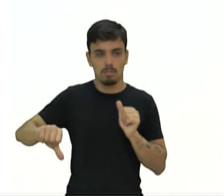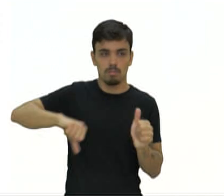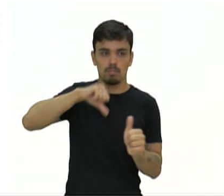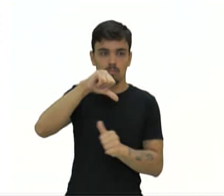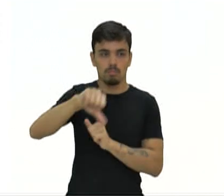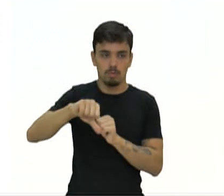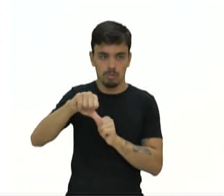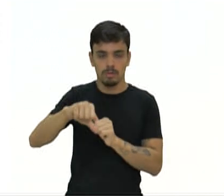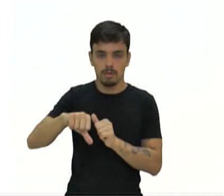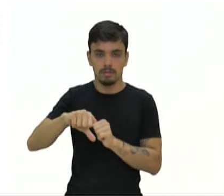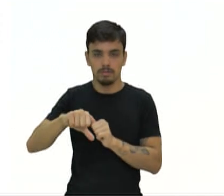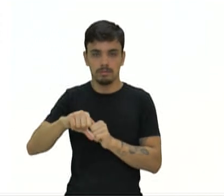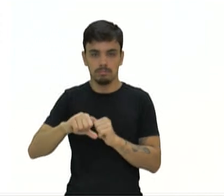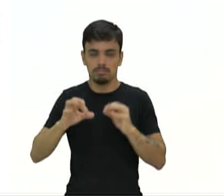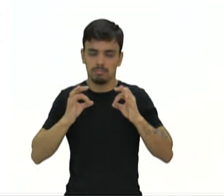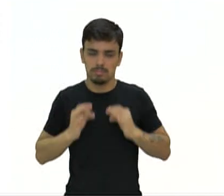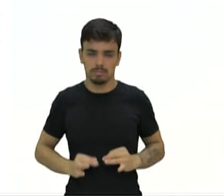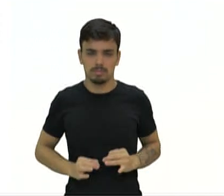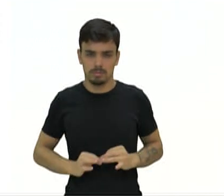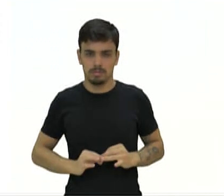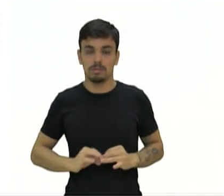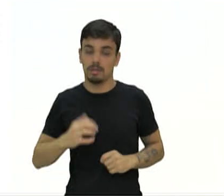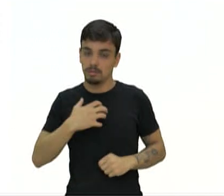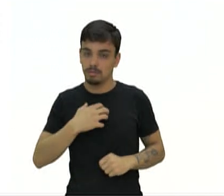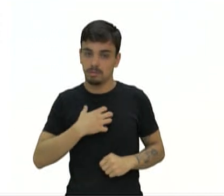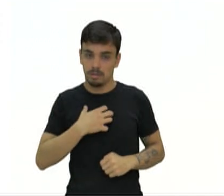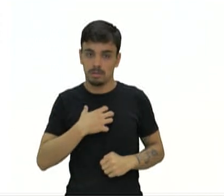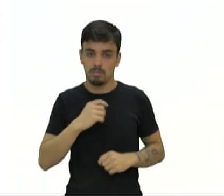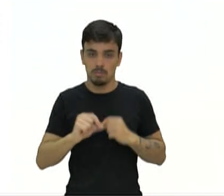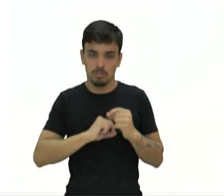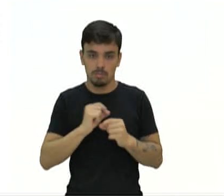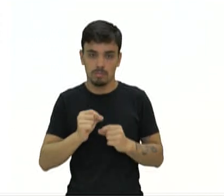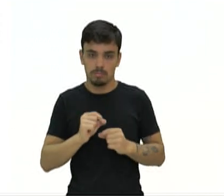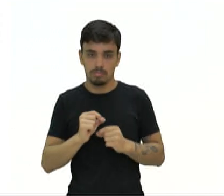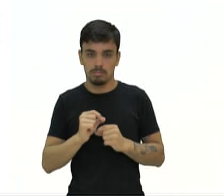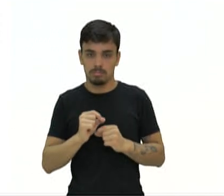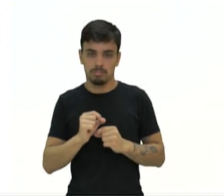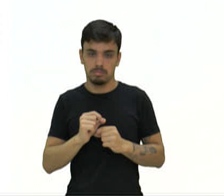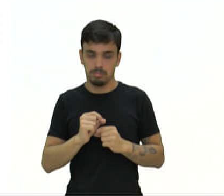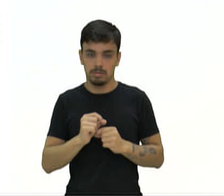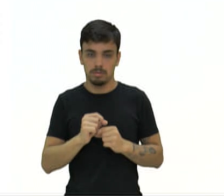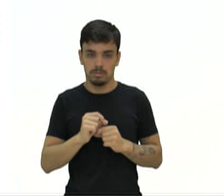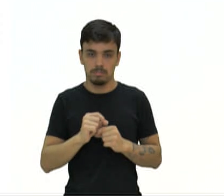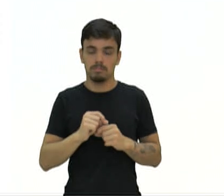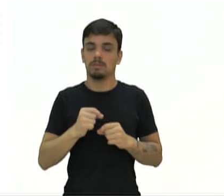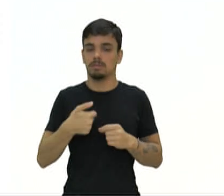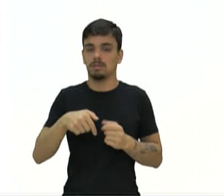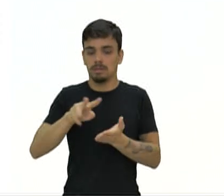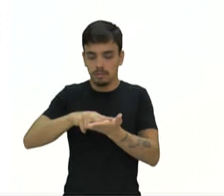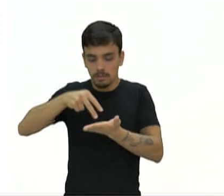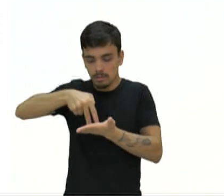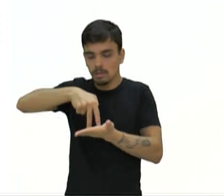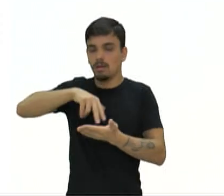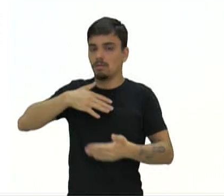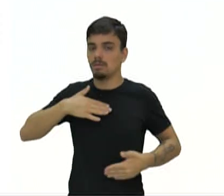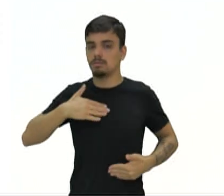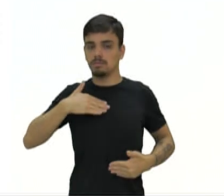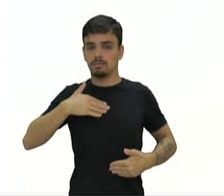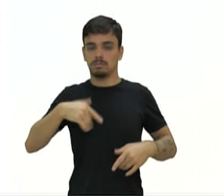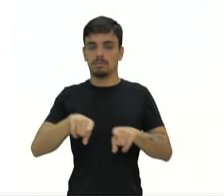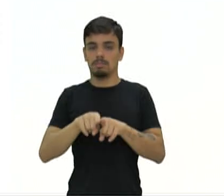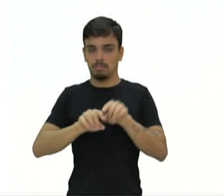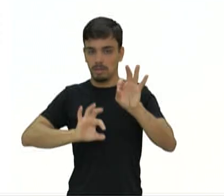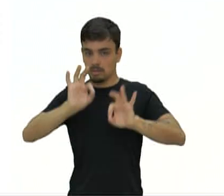Porque já está pesando, né? Ela já fica um pouco mais arcada, então ela precisa jogar o corpo um pouco mais para trás para se equilibrar, né? E o bebezinho